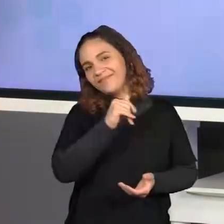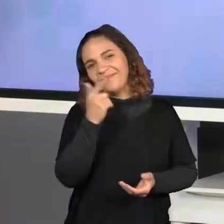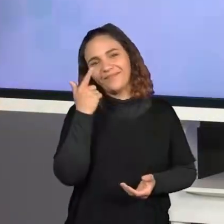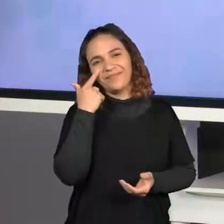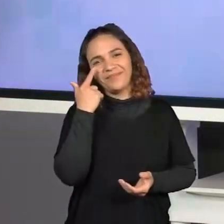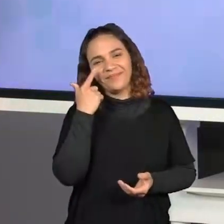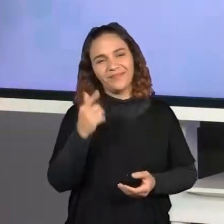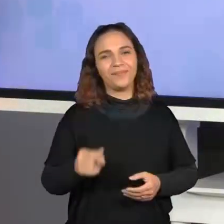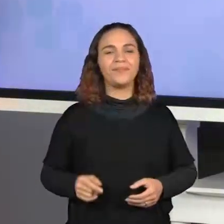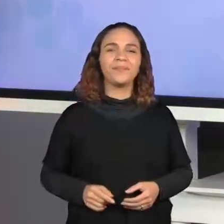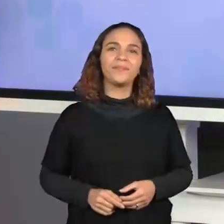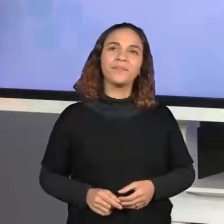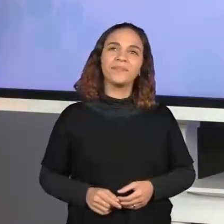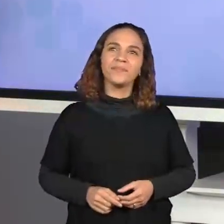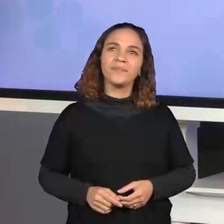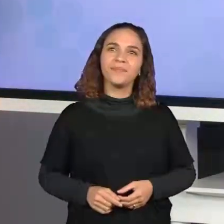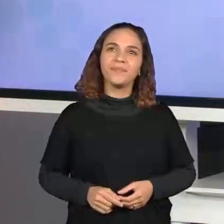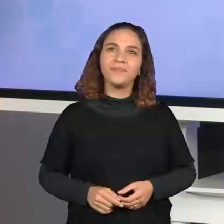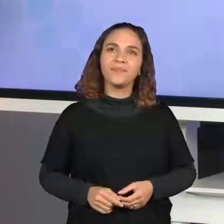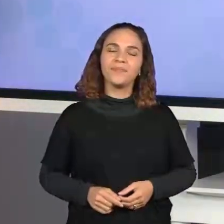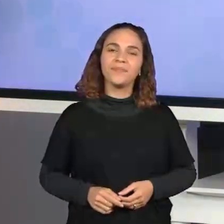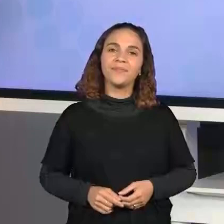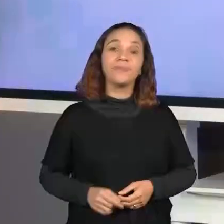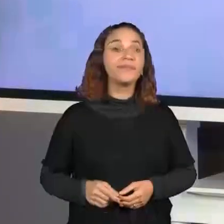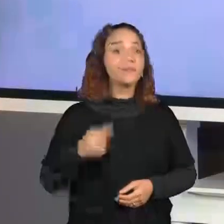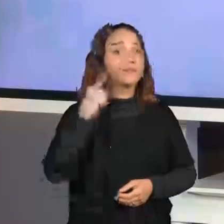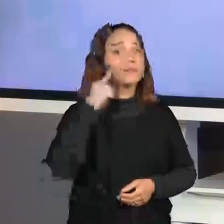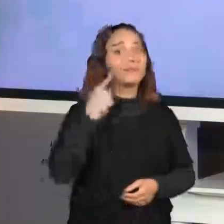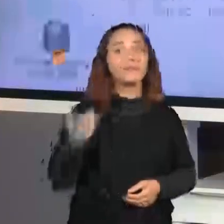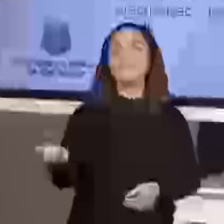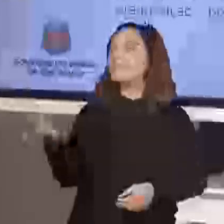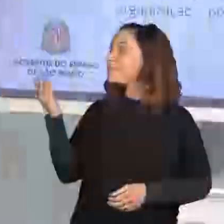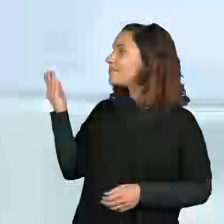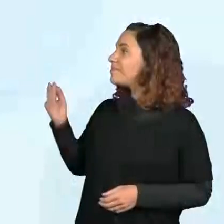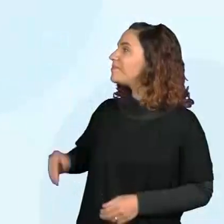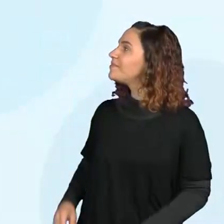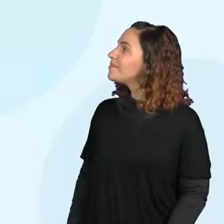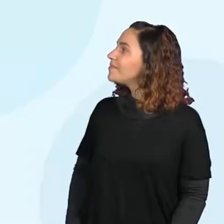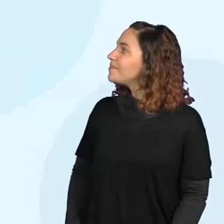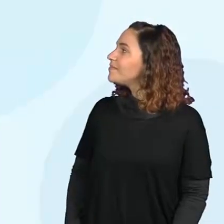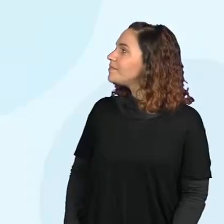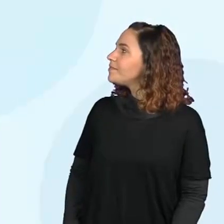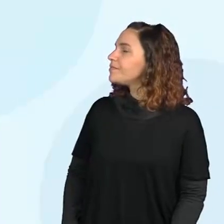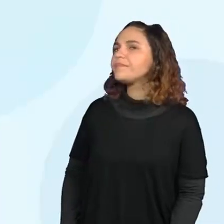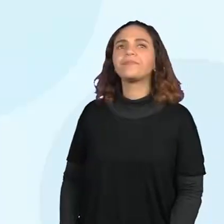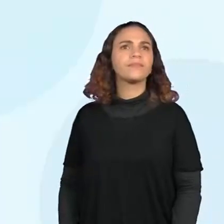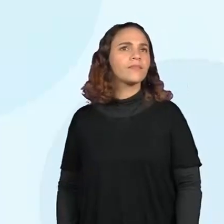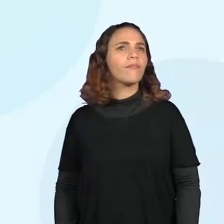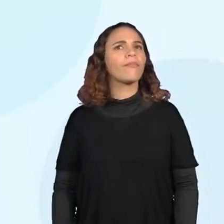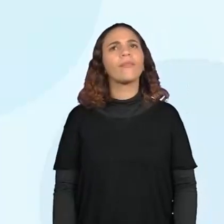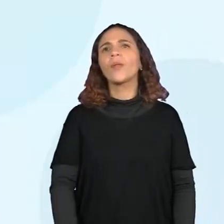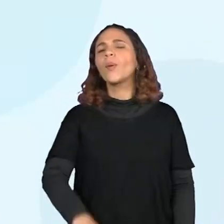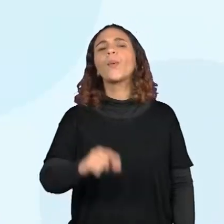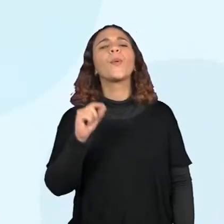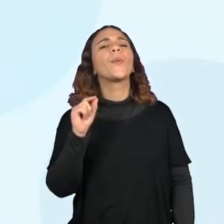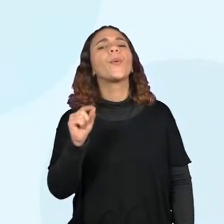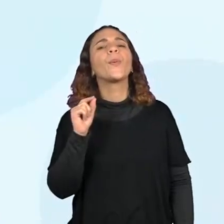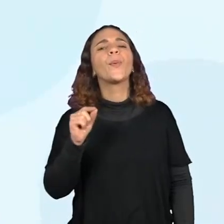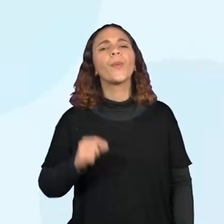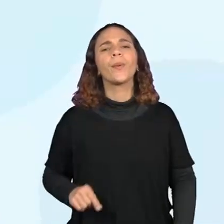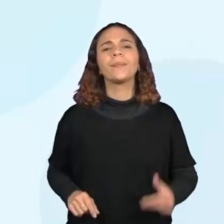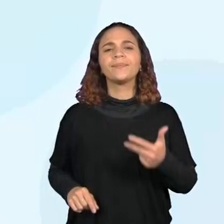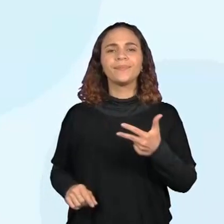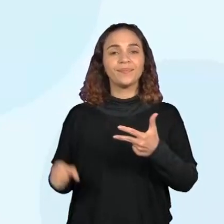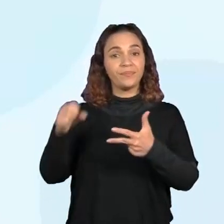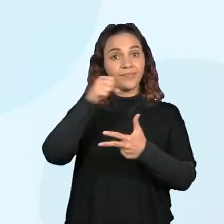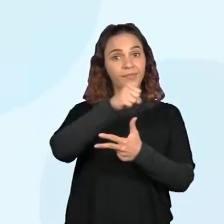acompanha aqui com a gente aqui na tela. Olha só, pessoal. O que são os 3 poderes